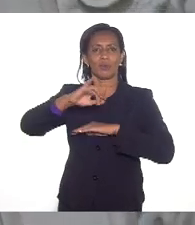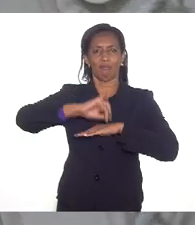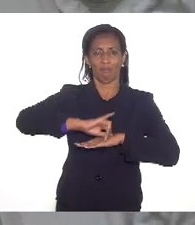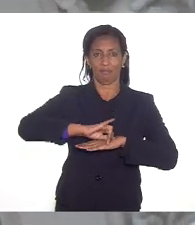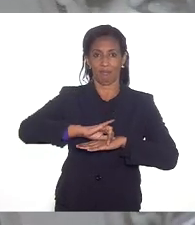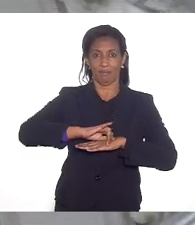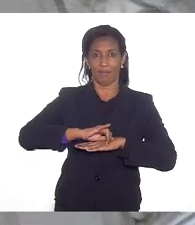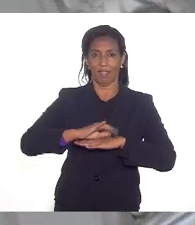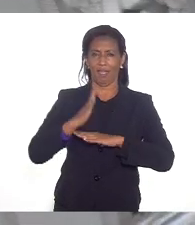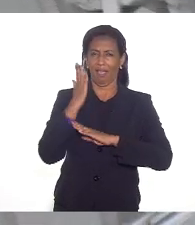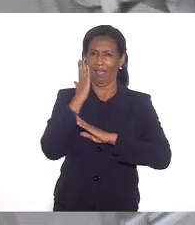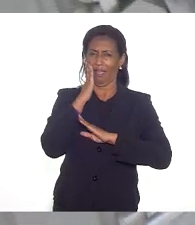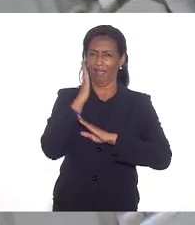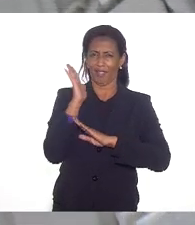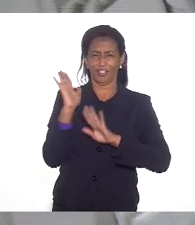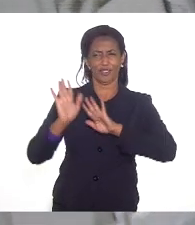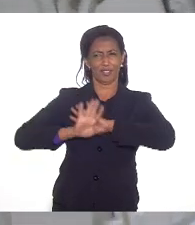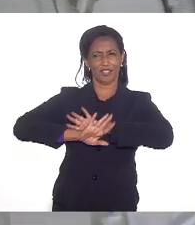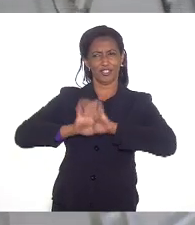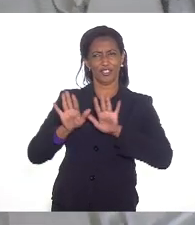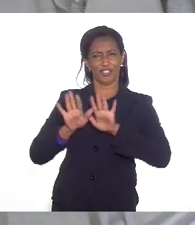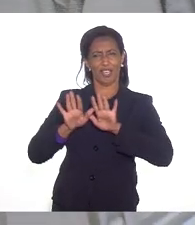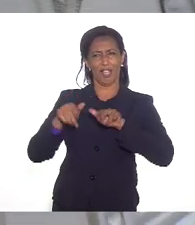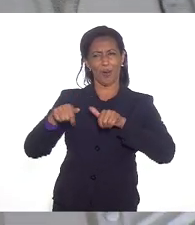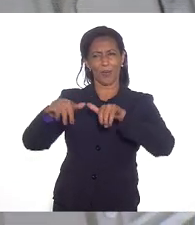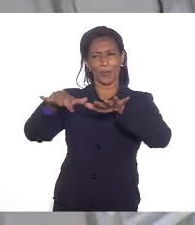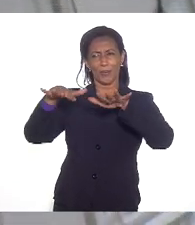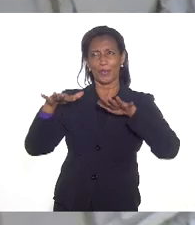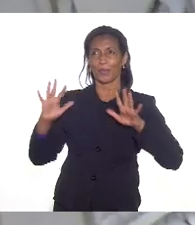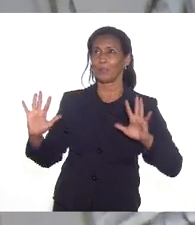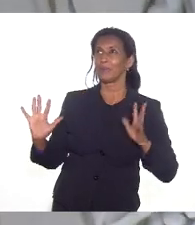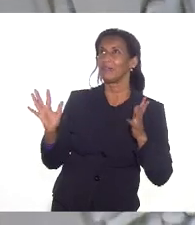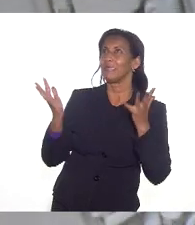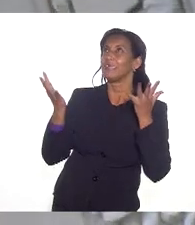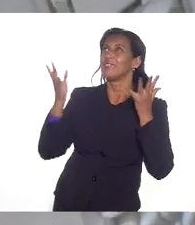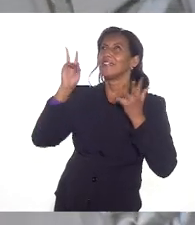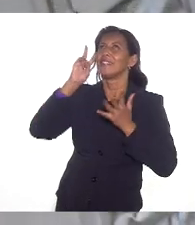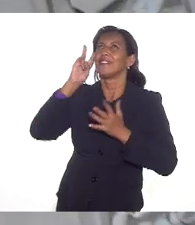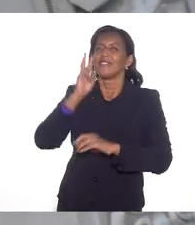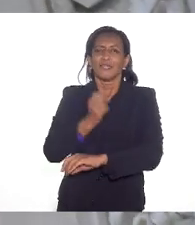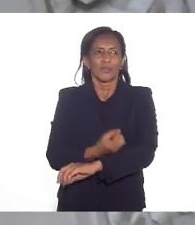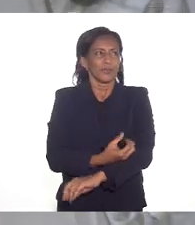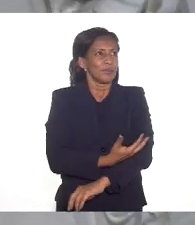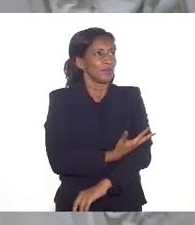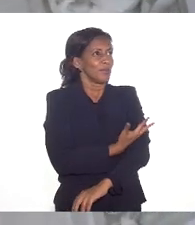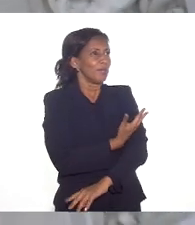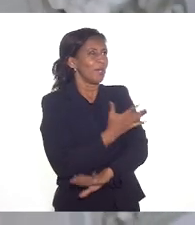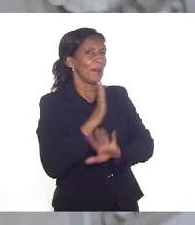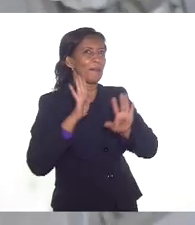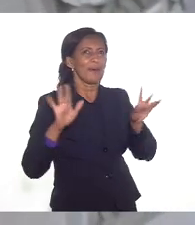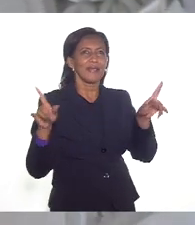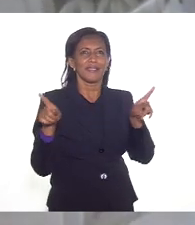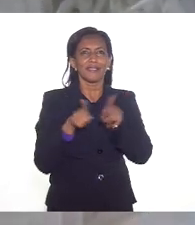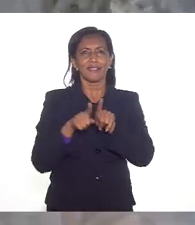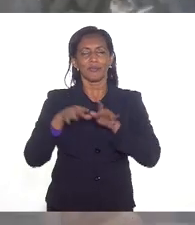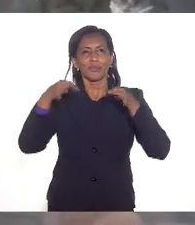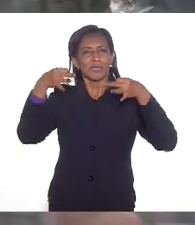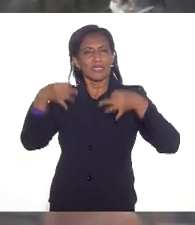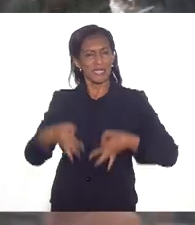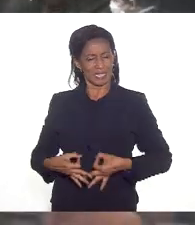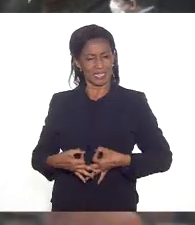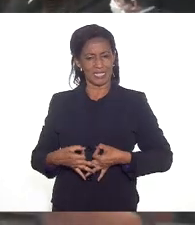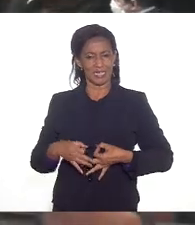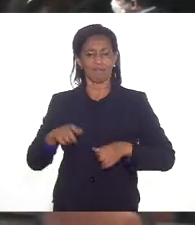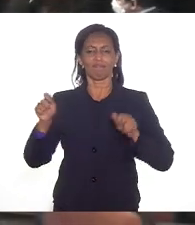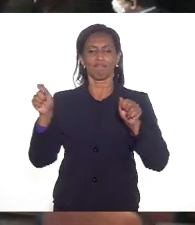a gente se despede o desse desse Palácio histórico com muita emoção mas com muita certeza de que